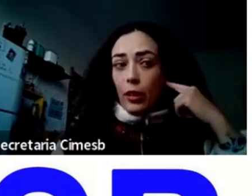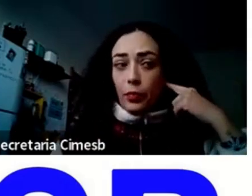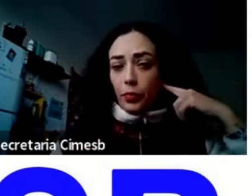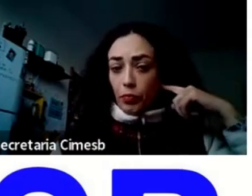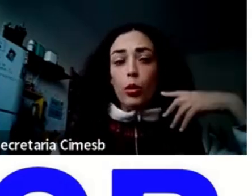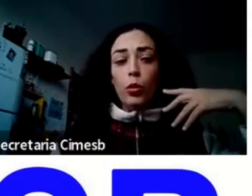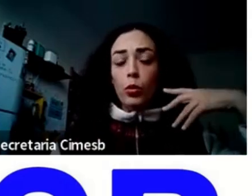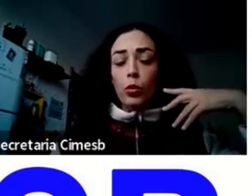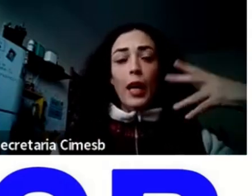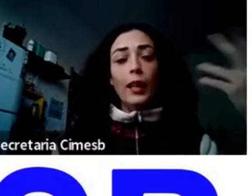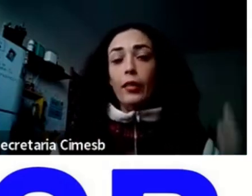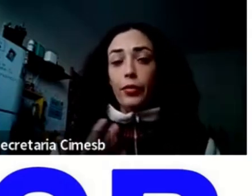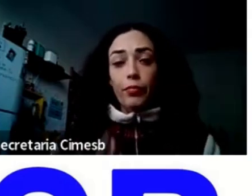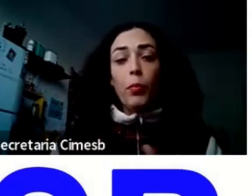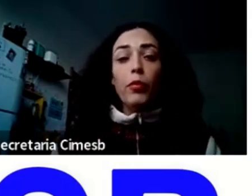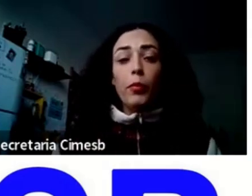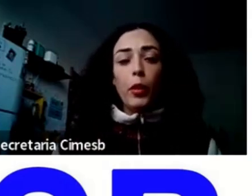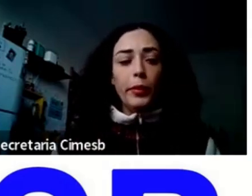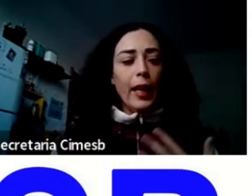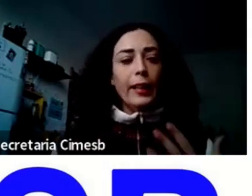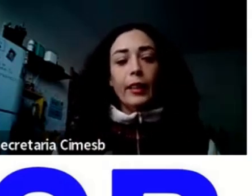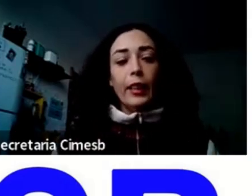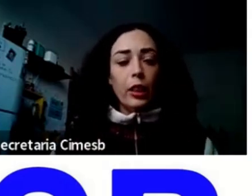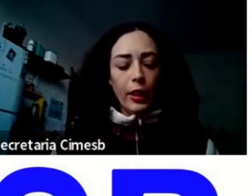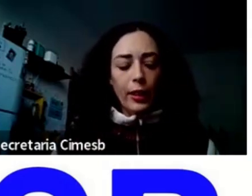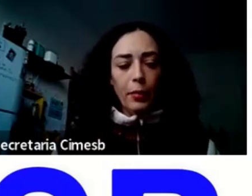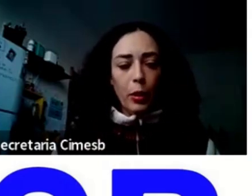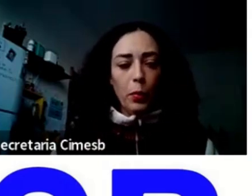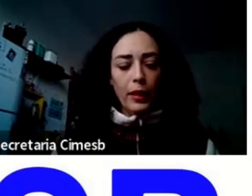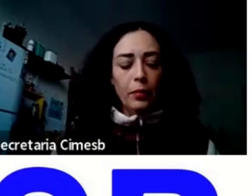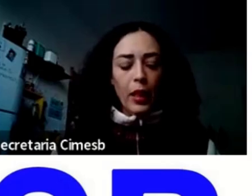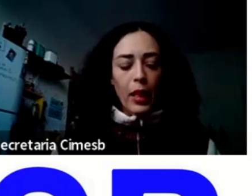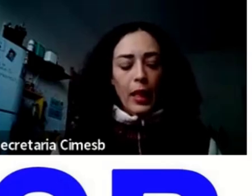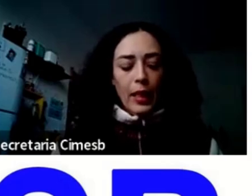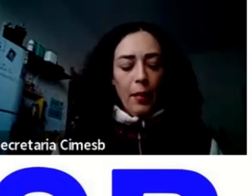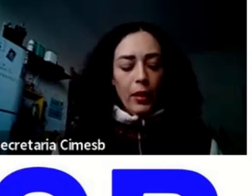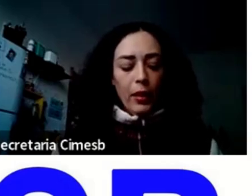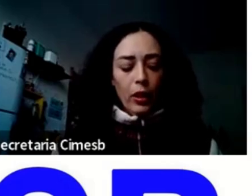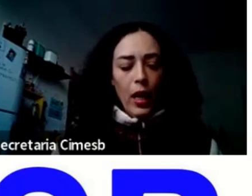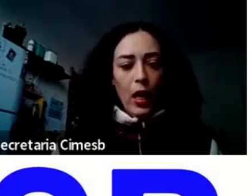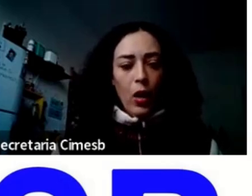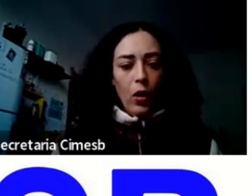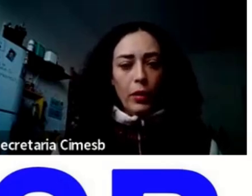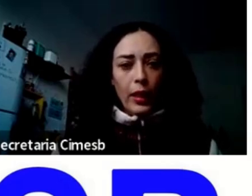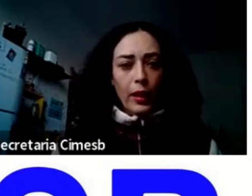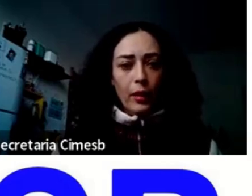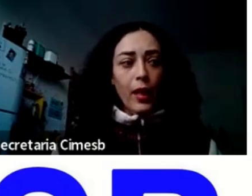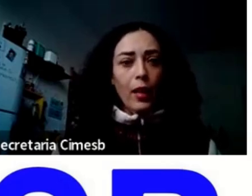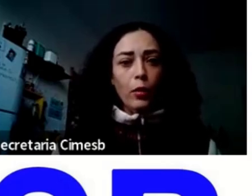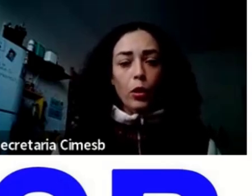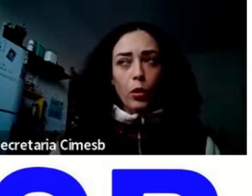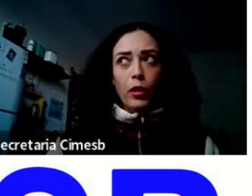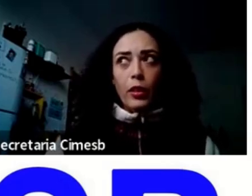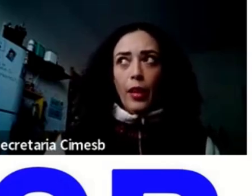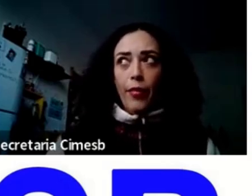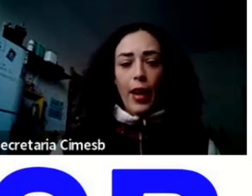a audição do outro lado, como eu vou me comunicar? Então ela já tinha essa preocupação na parte da comunicação.